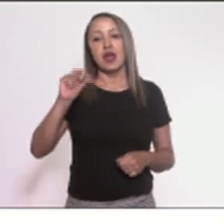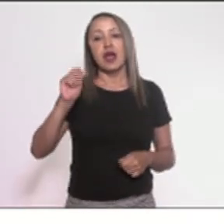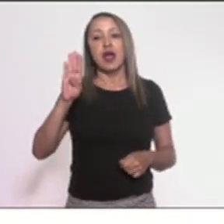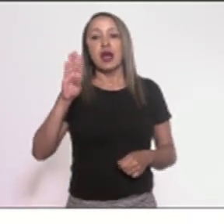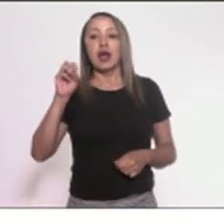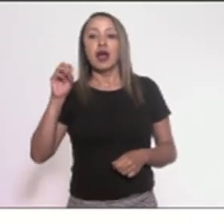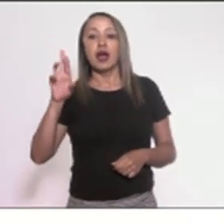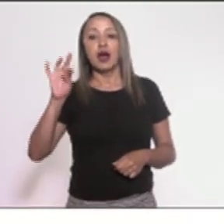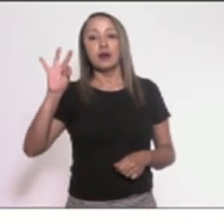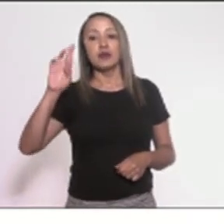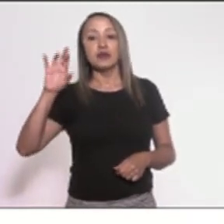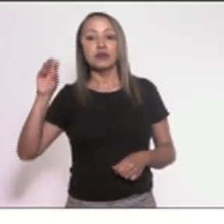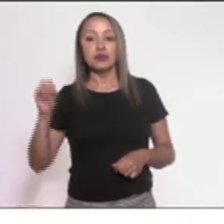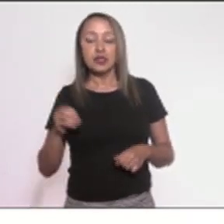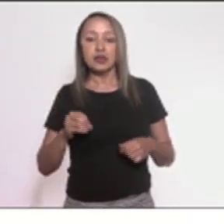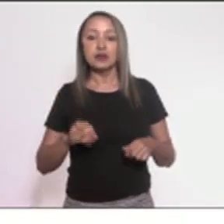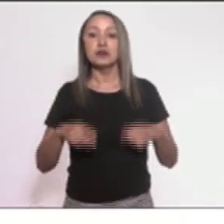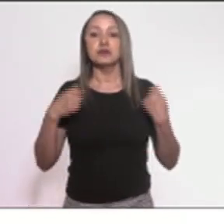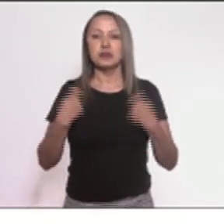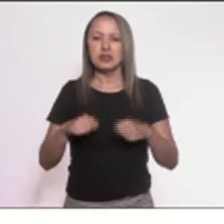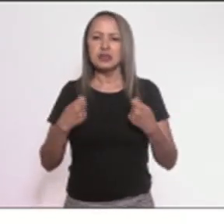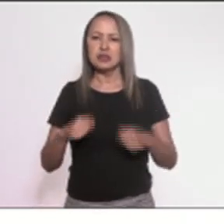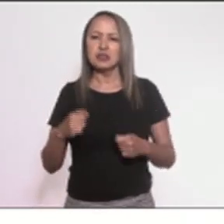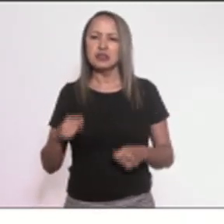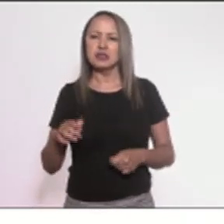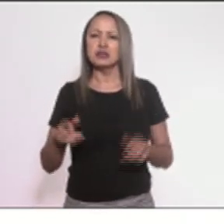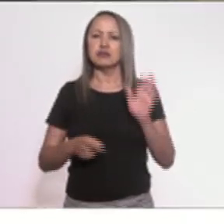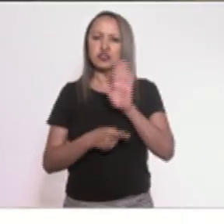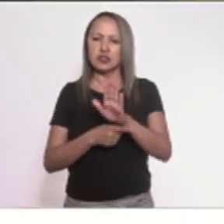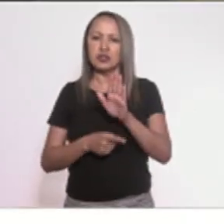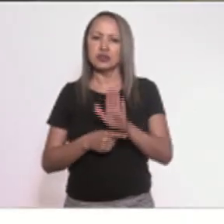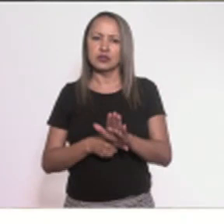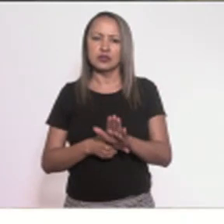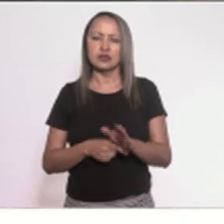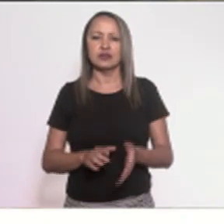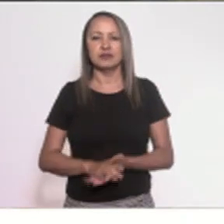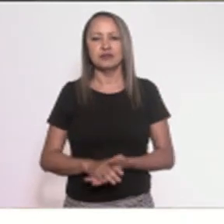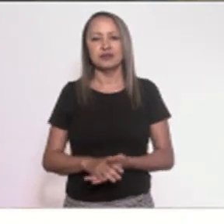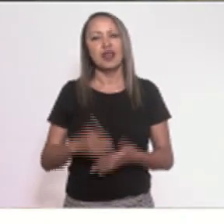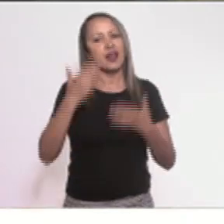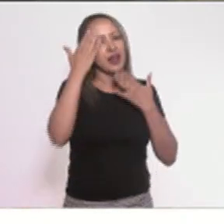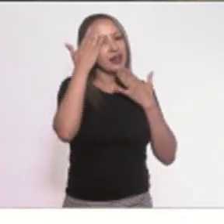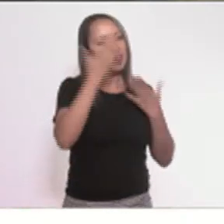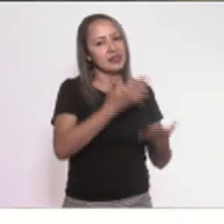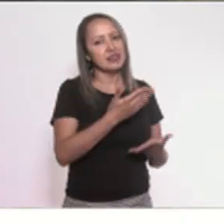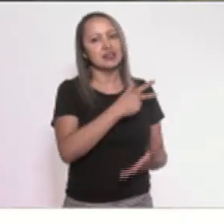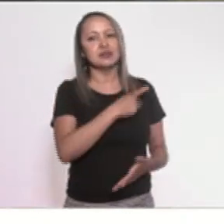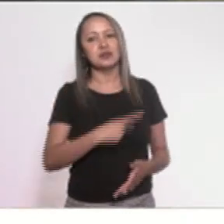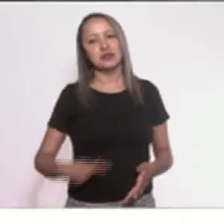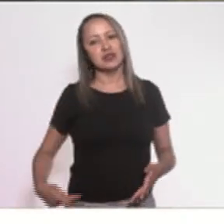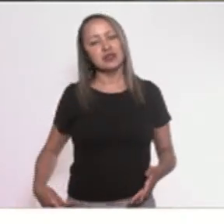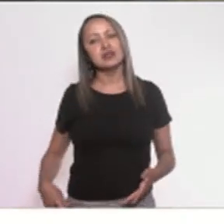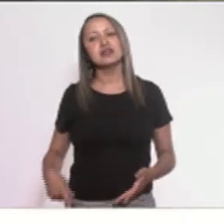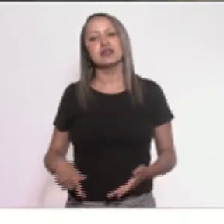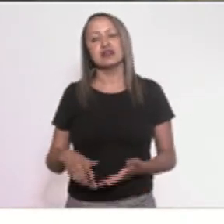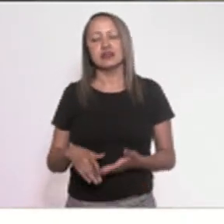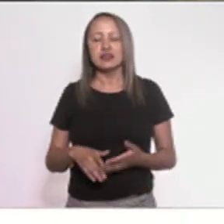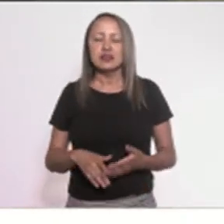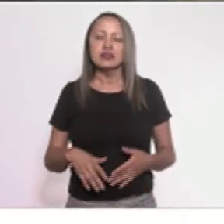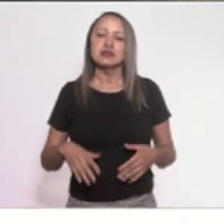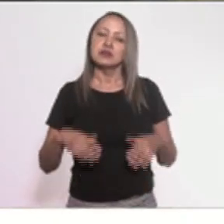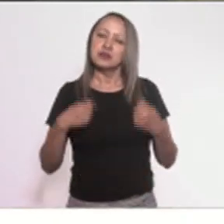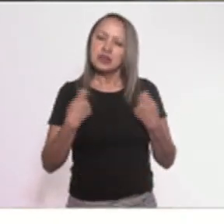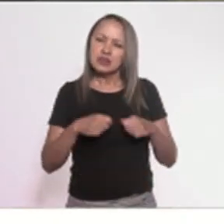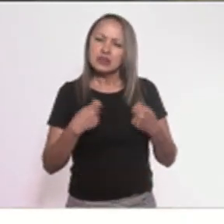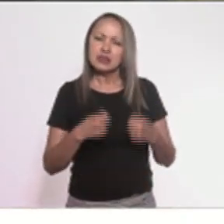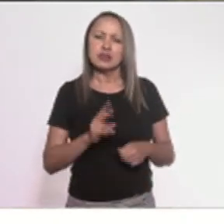lagos merece ser socorrida. Tia Jô, já agradeço desde já a disponibilidade. Obviamente que a gente precisa de